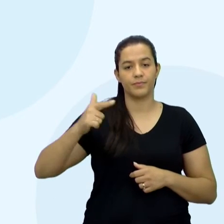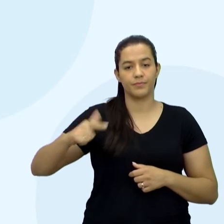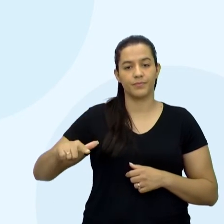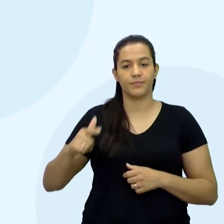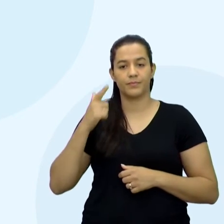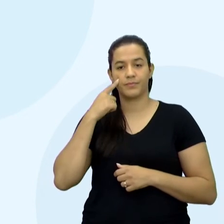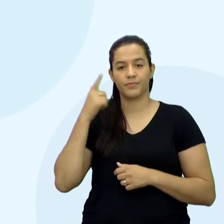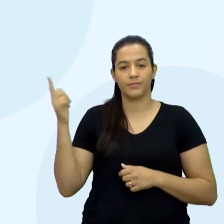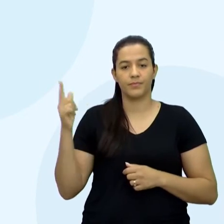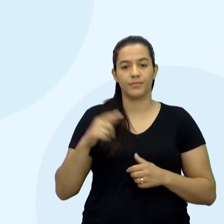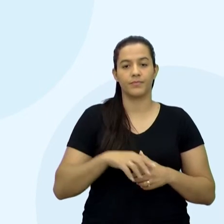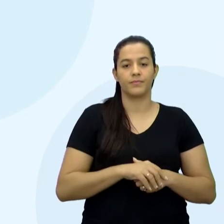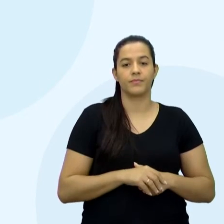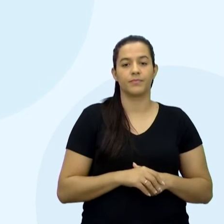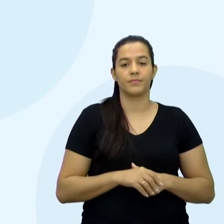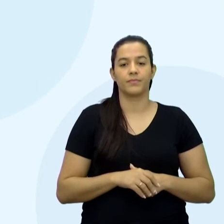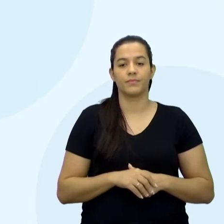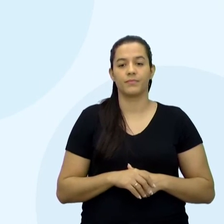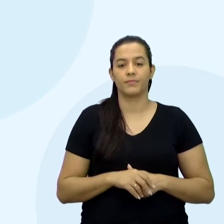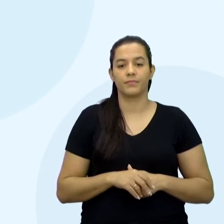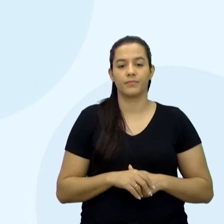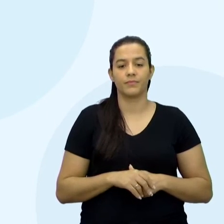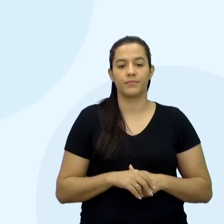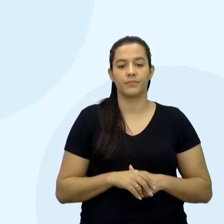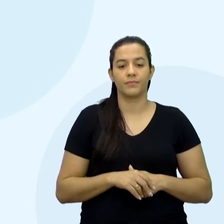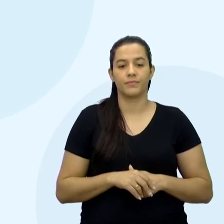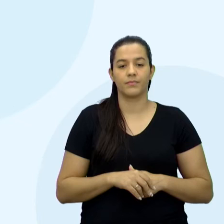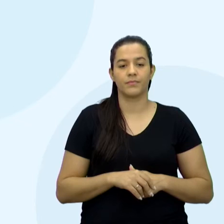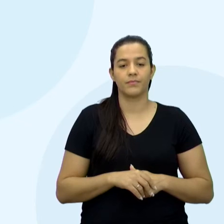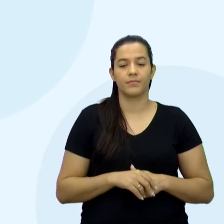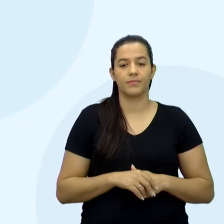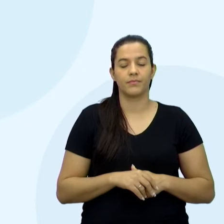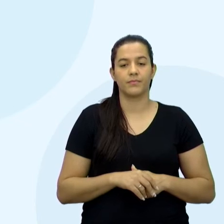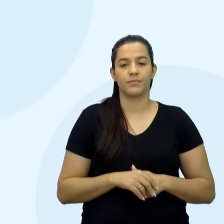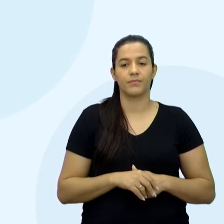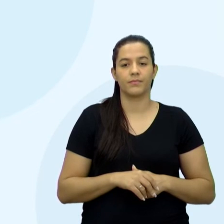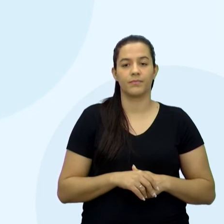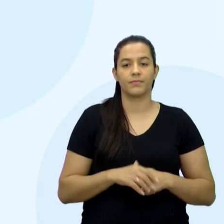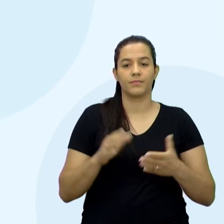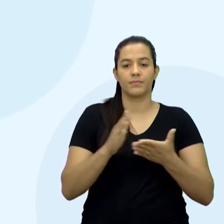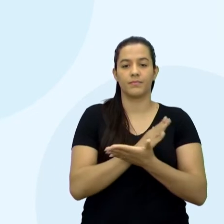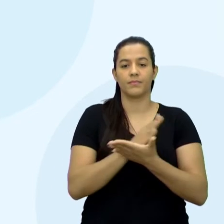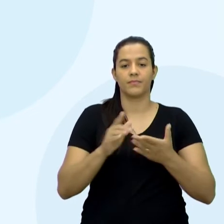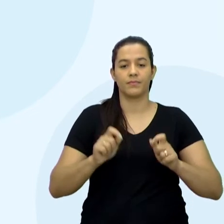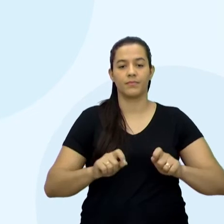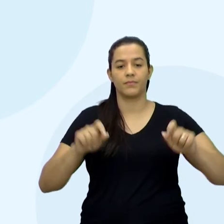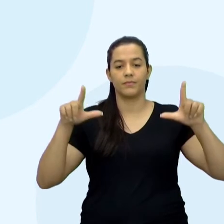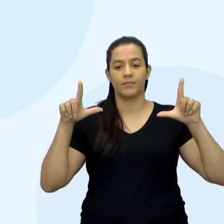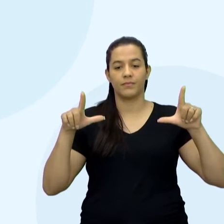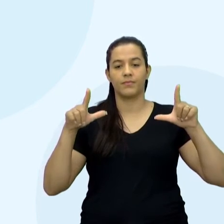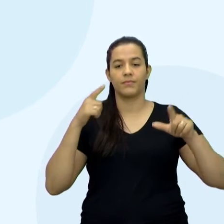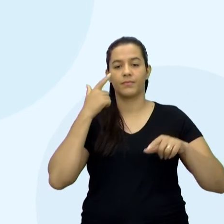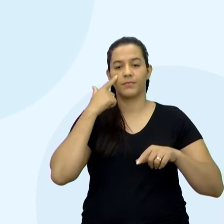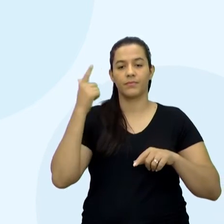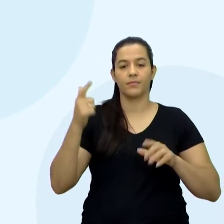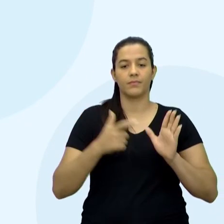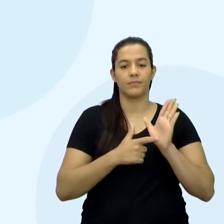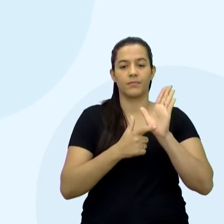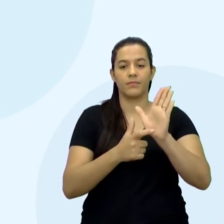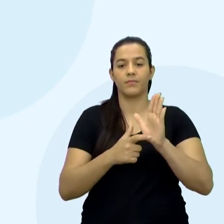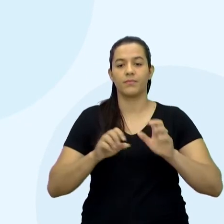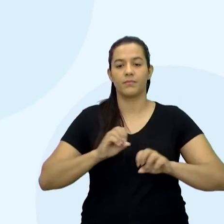impedido pela polícia futebol feminino. Esse aqui eu peguei, mas coloquei a foto de uma outra forma, com mais